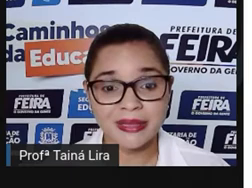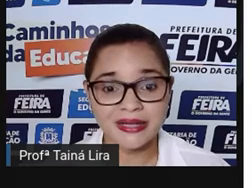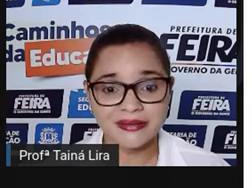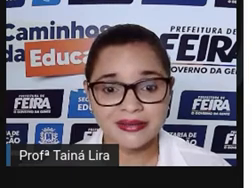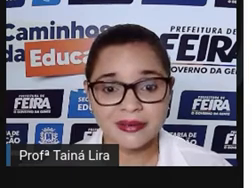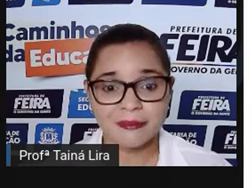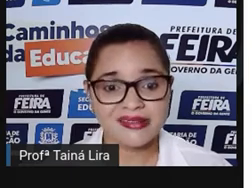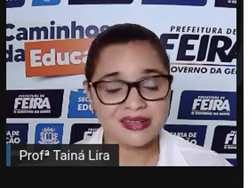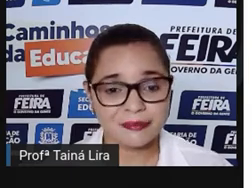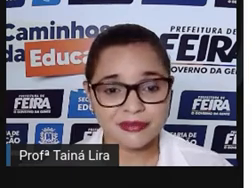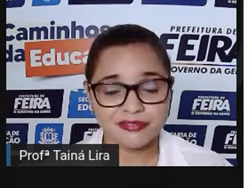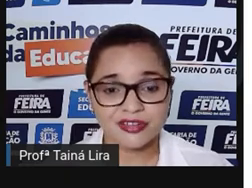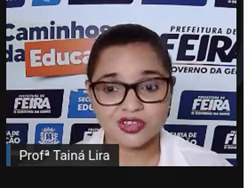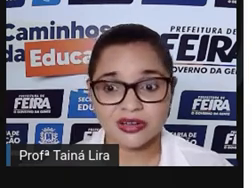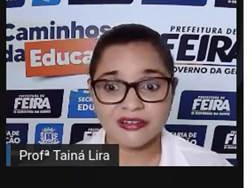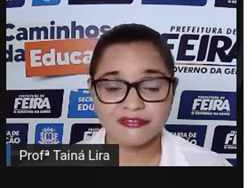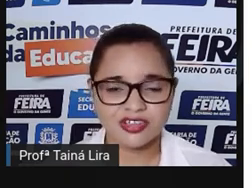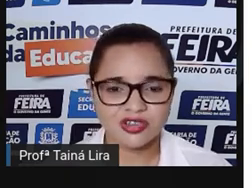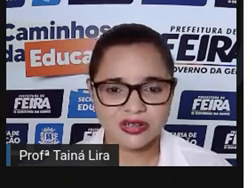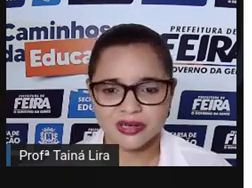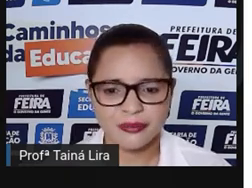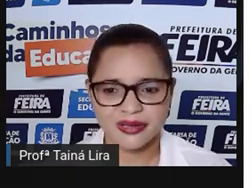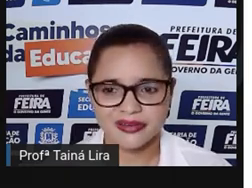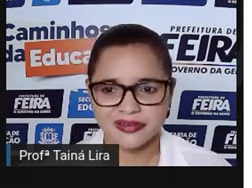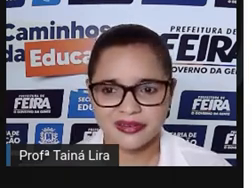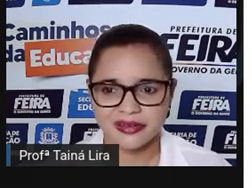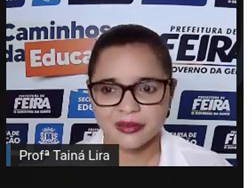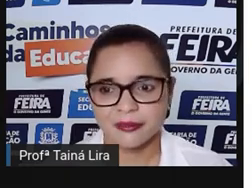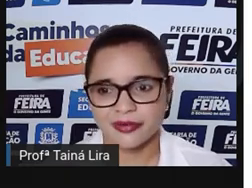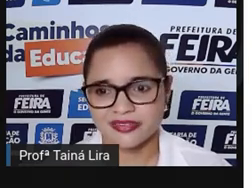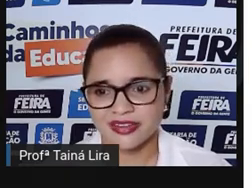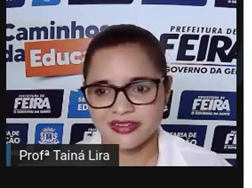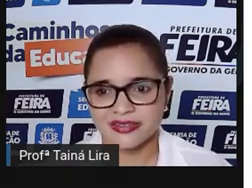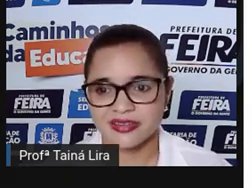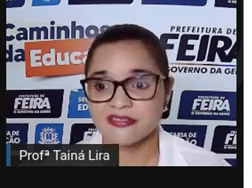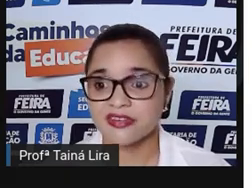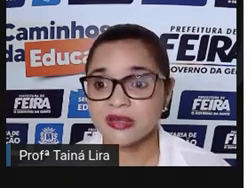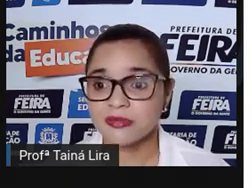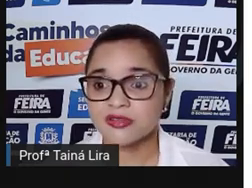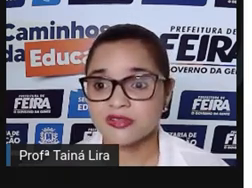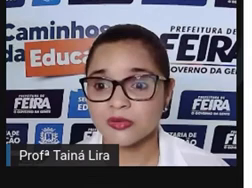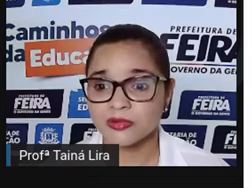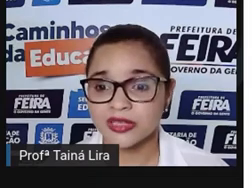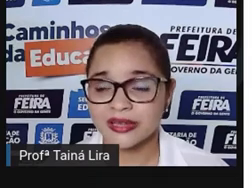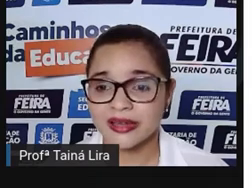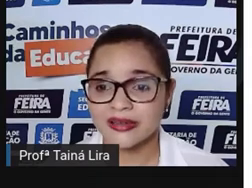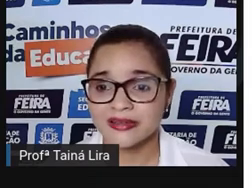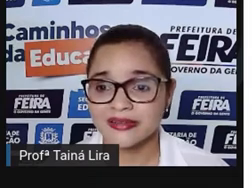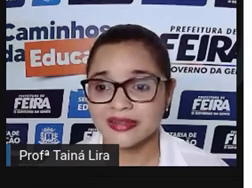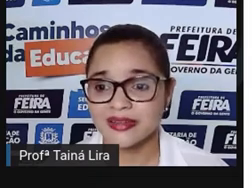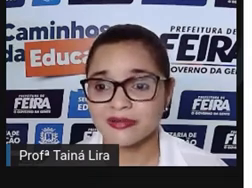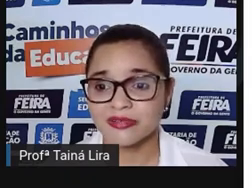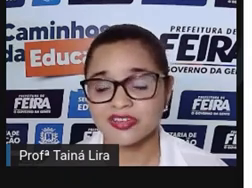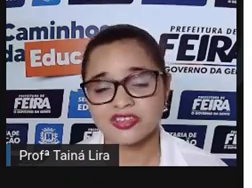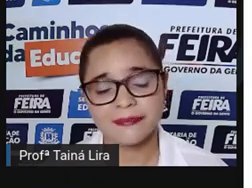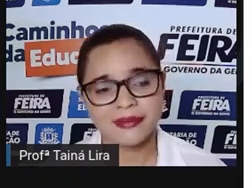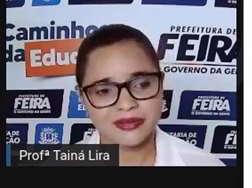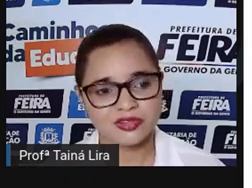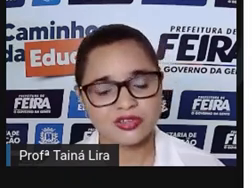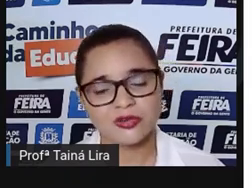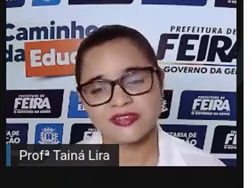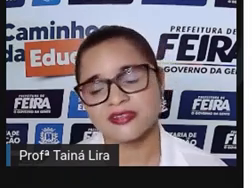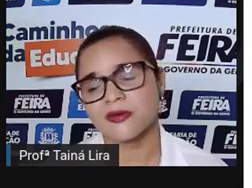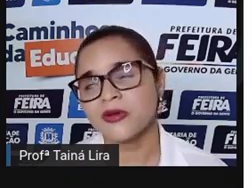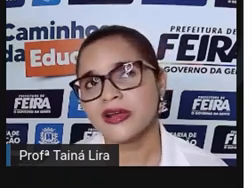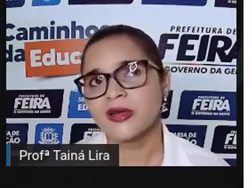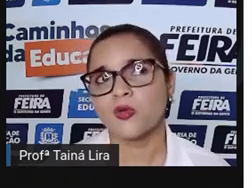minha irmã, mas ela prefere jogar videogame. Pois é, devemos nos comunicar, né, com quem está perto